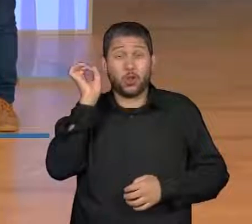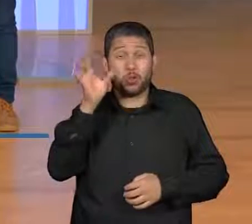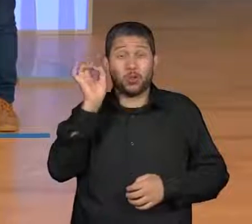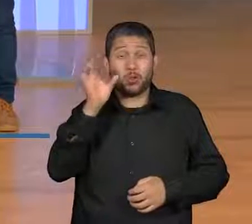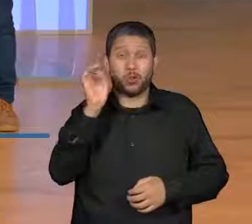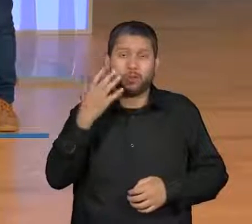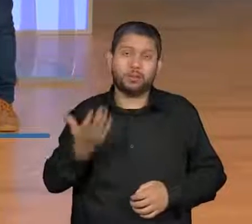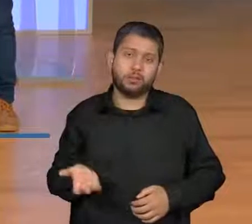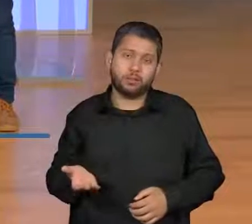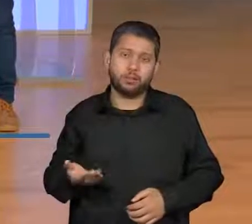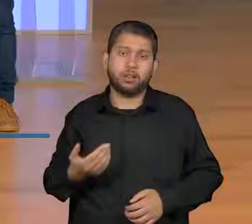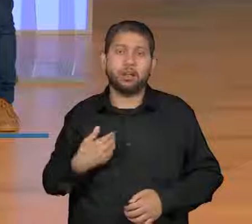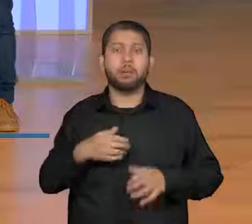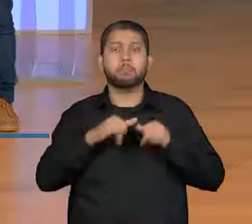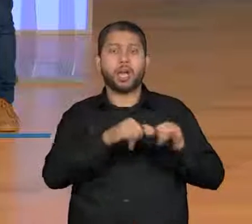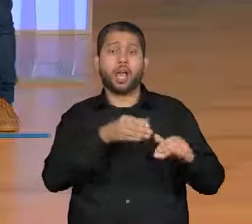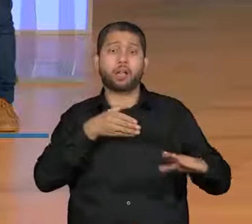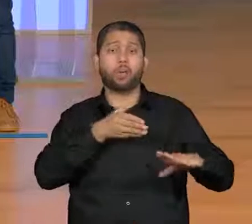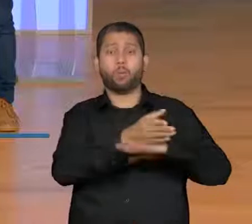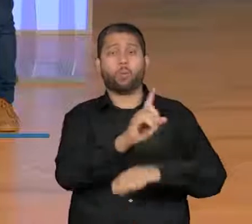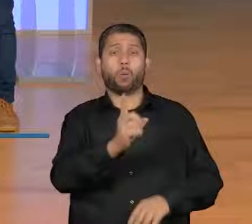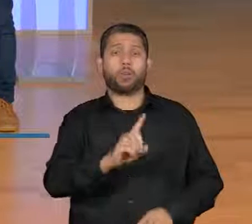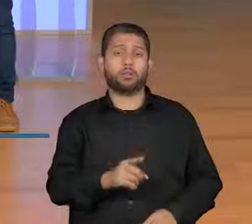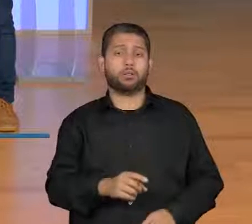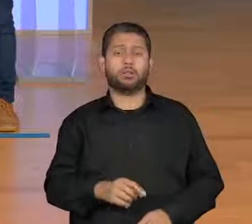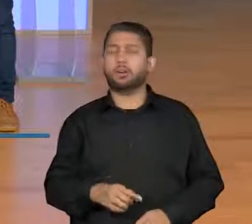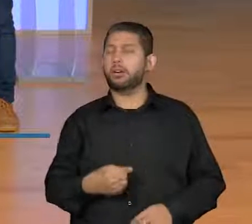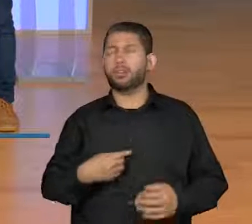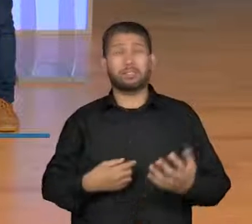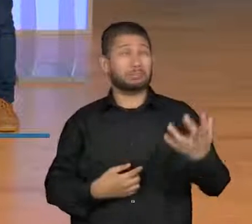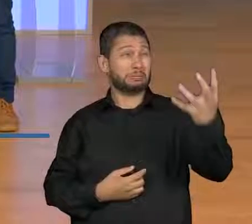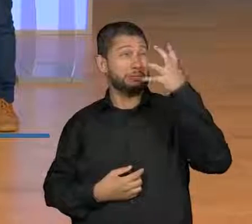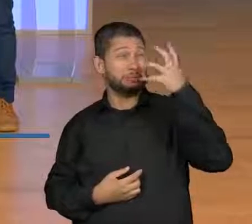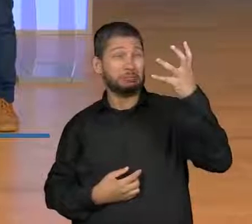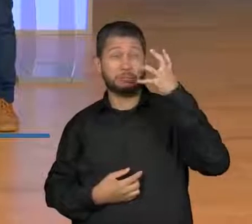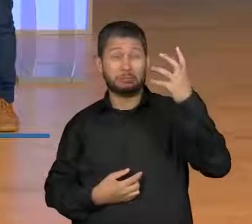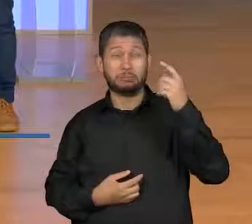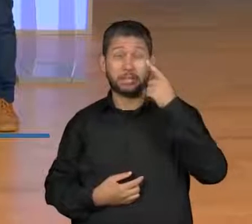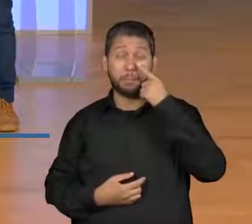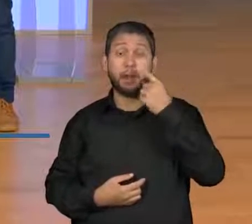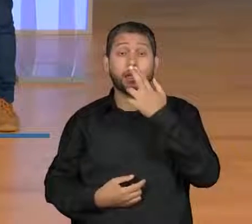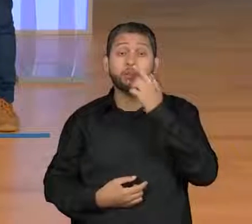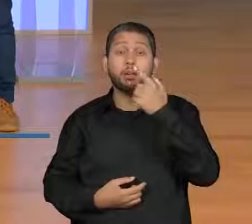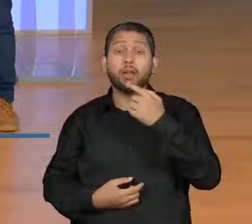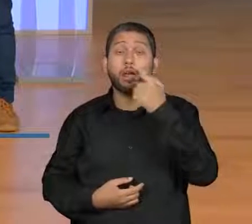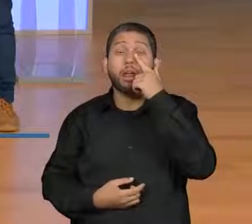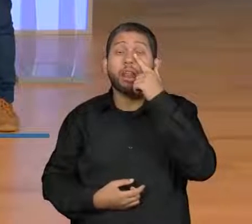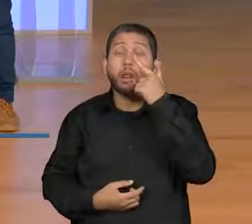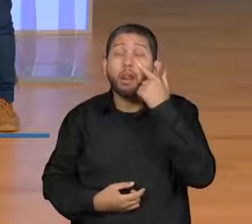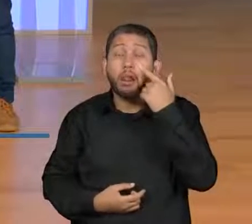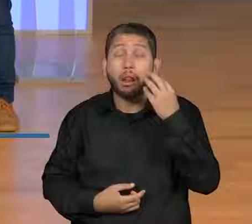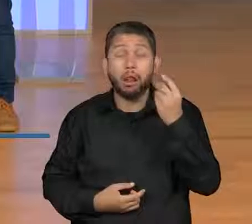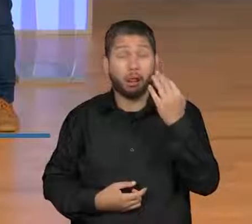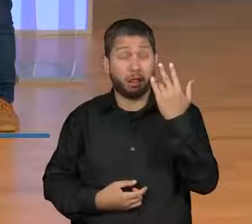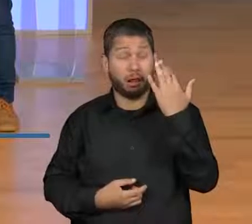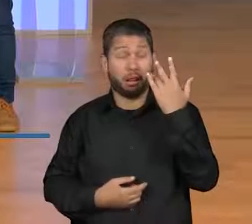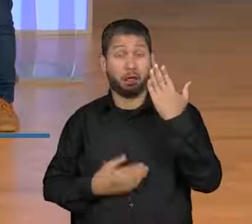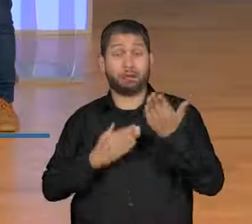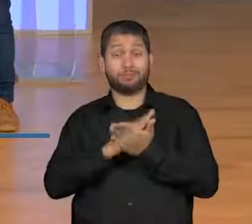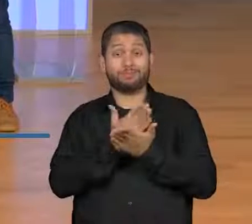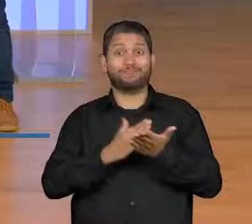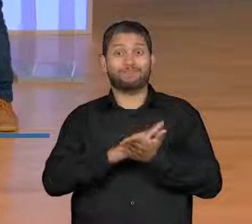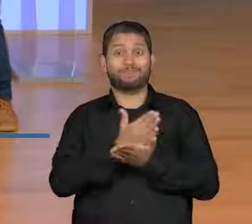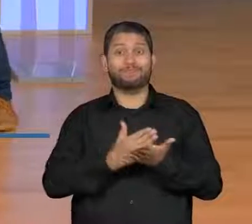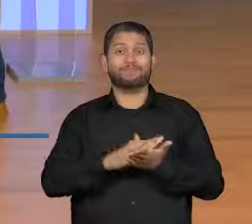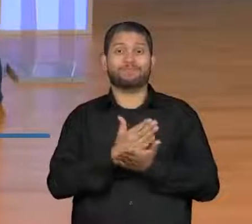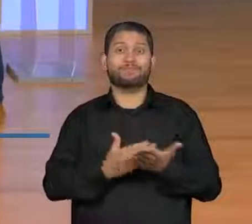particularmente, professor, nunca entro naquele corredor. Já até tentei, mas não dá. Meu olho começa até a lacrimejar devido à luminosidade. É muito forte,